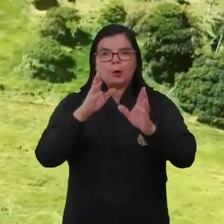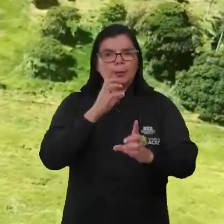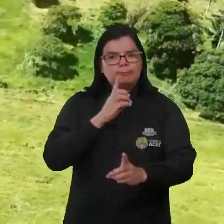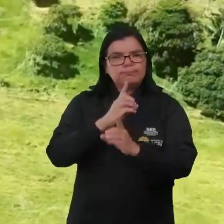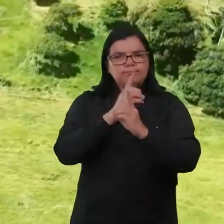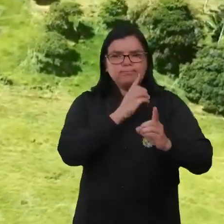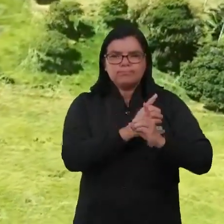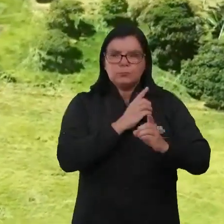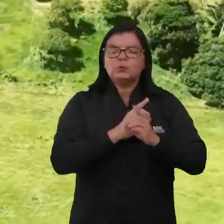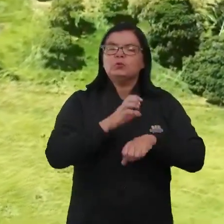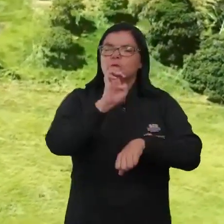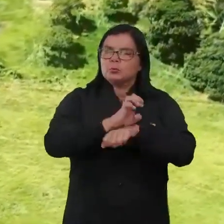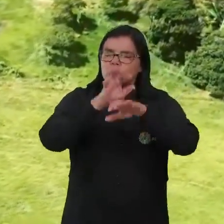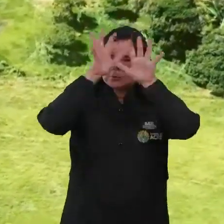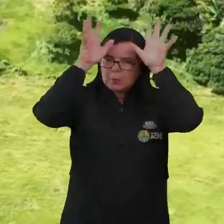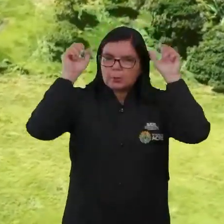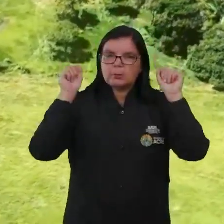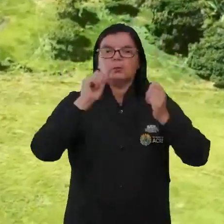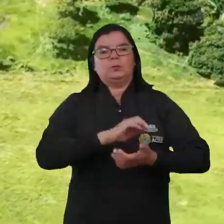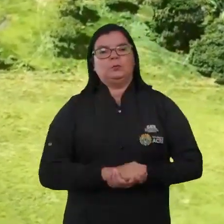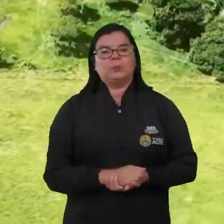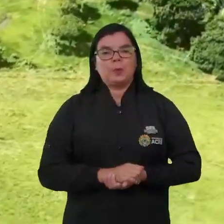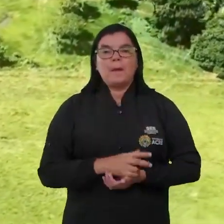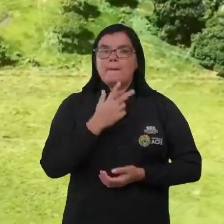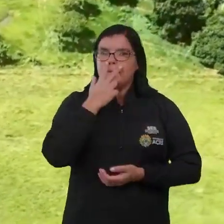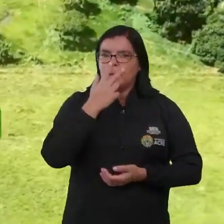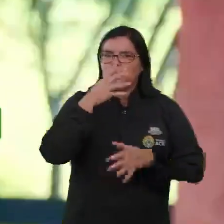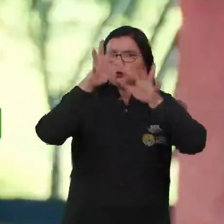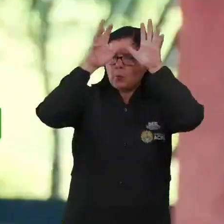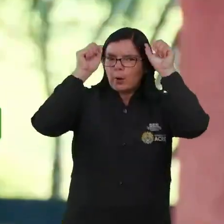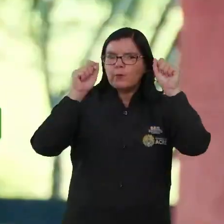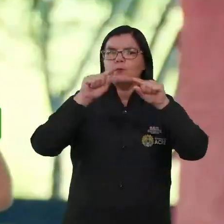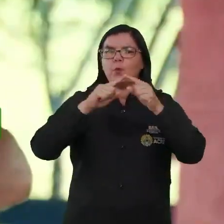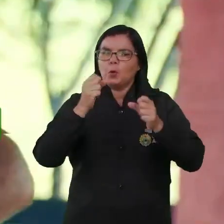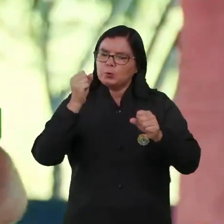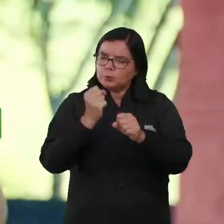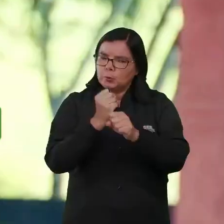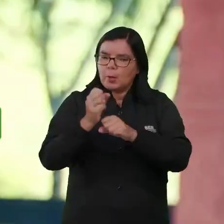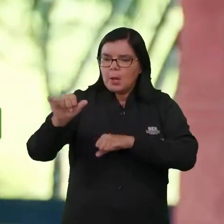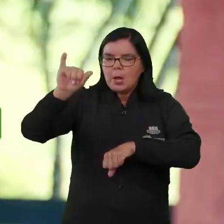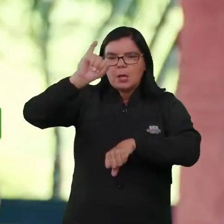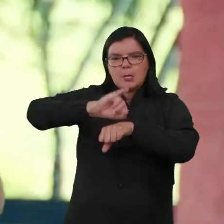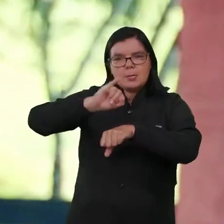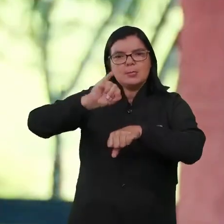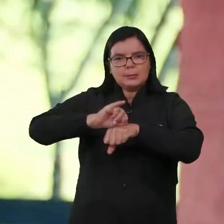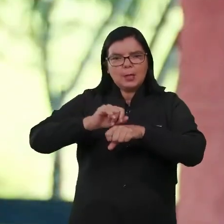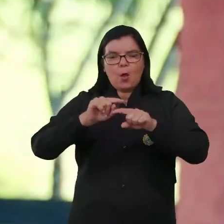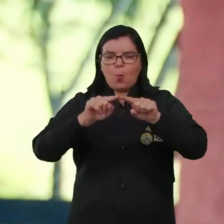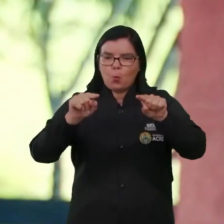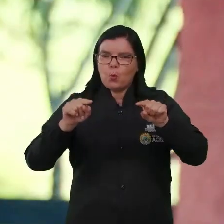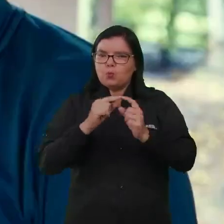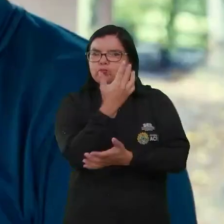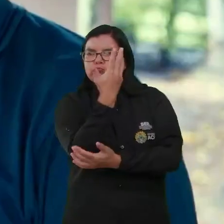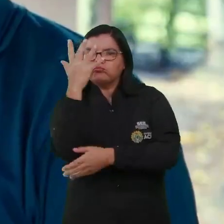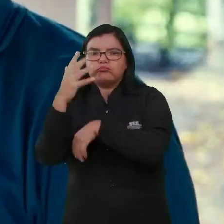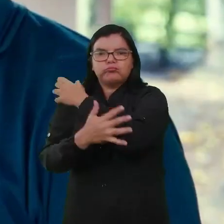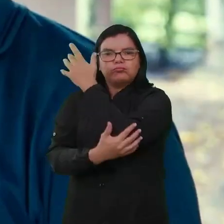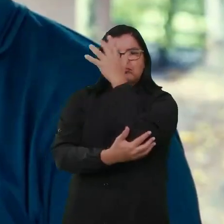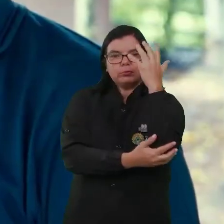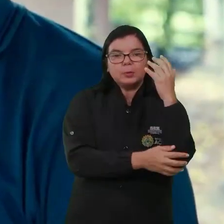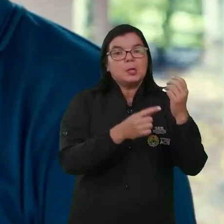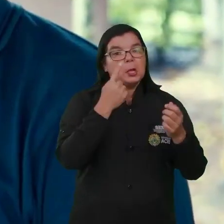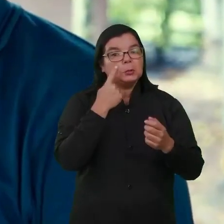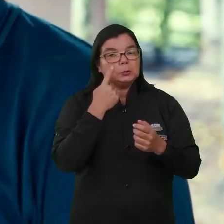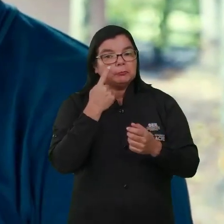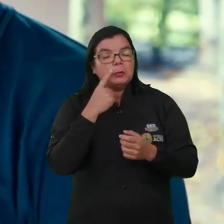geoglifos já identificados no estado do Acre. Parece que o Acre foi construído em cima do geoglifo, a floresta em cima do geoglifo. E a